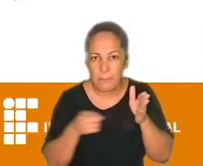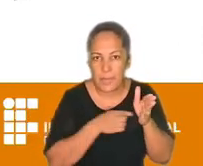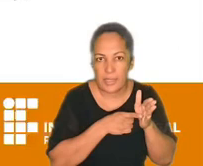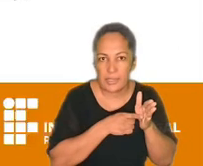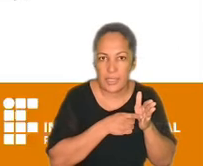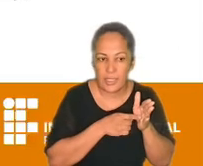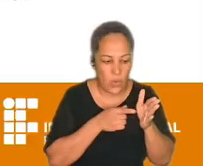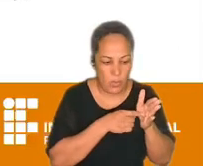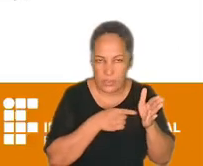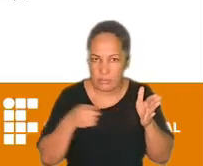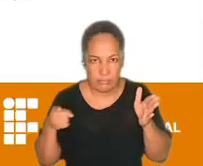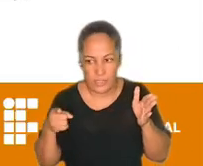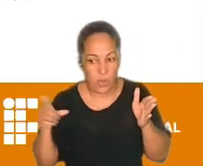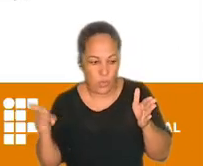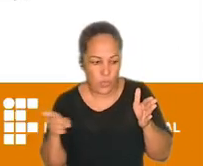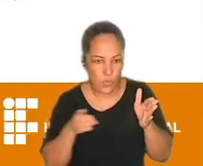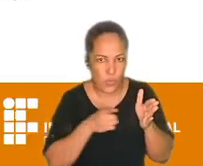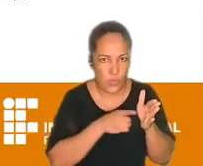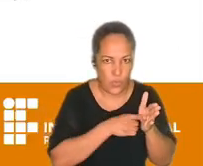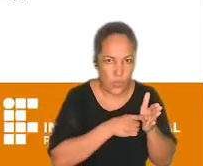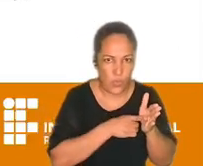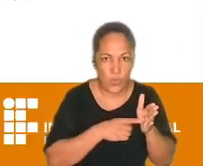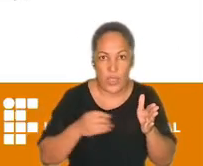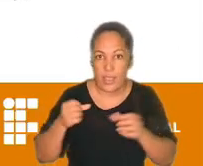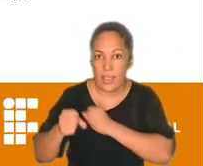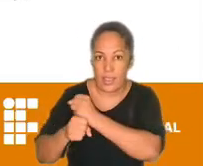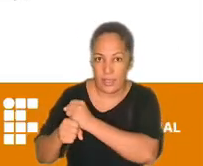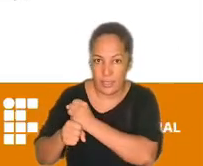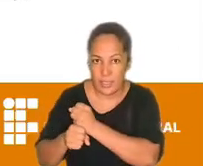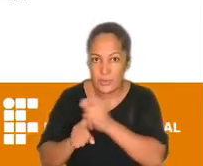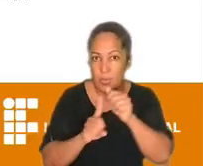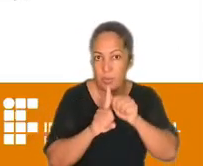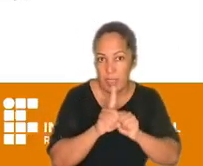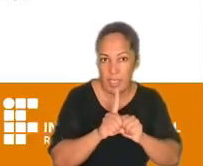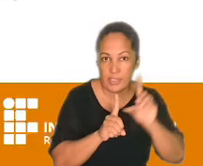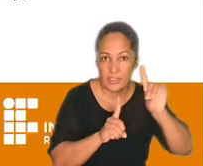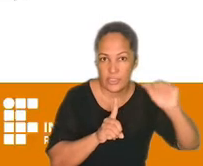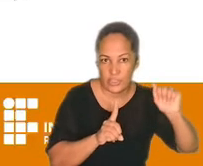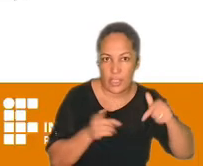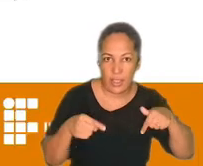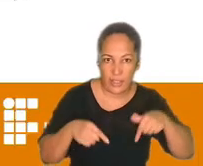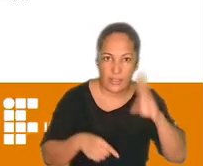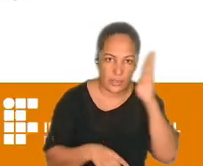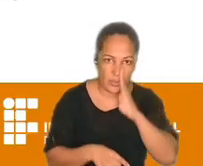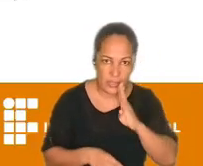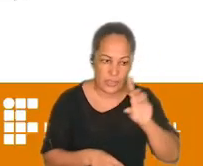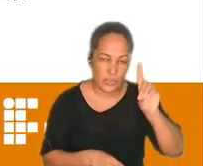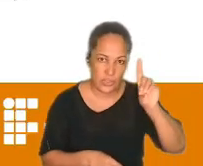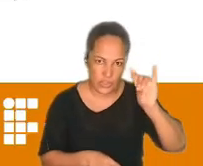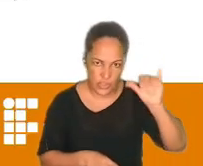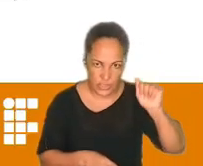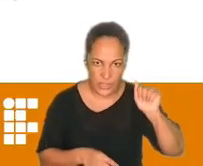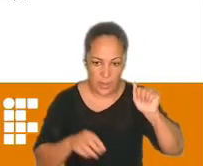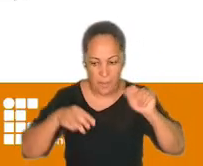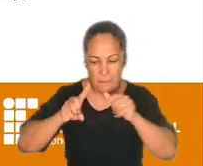para frente, ou seja, é ano, mês, dia. Como é que a gente escreve aqui no Brasil? Dia, mês e ano, correto?